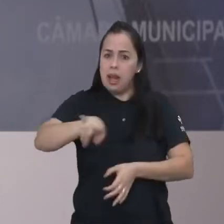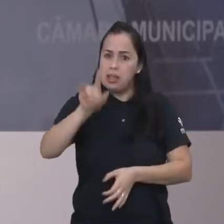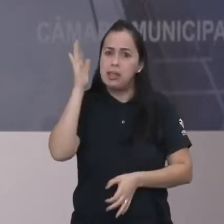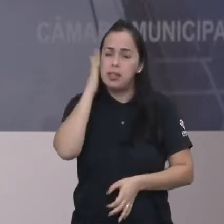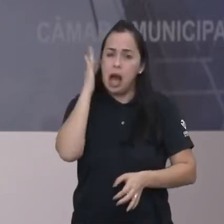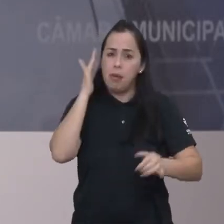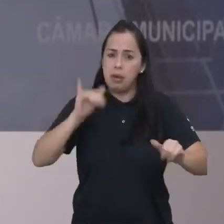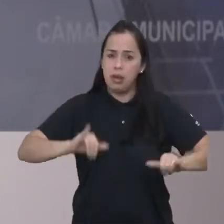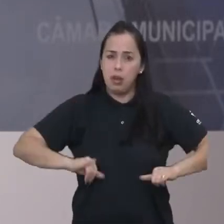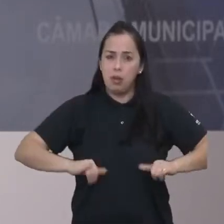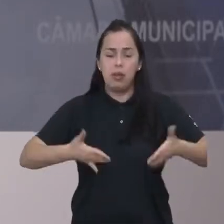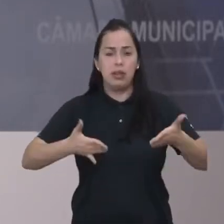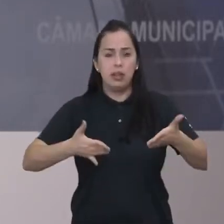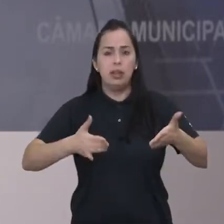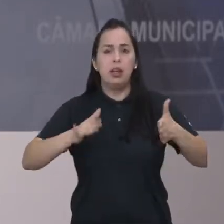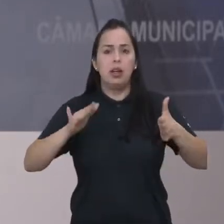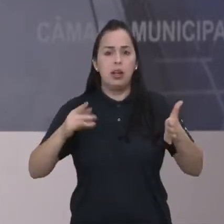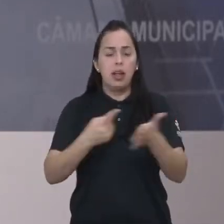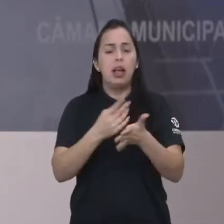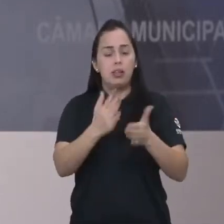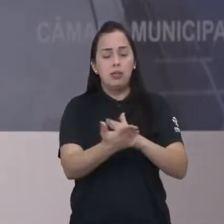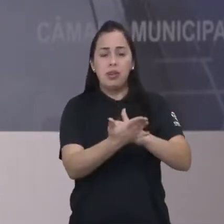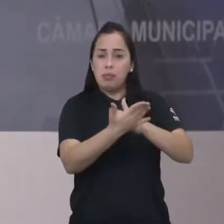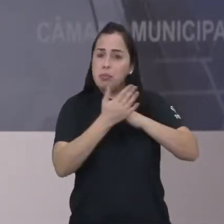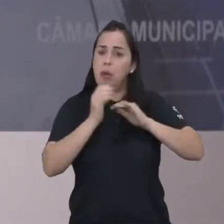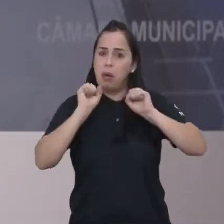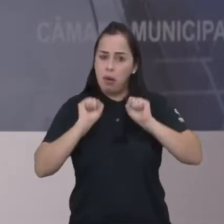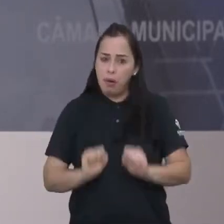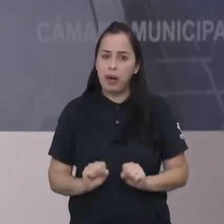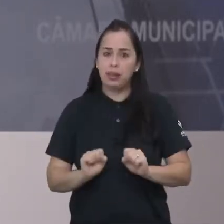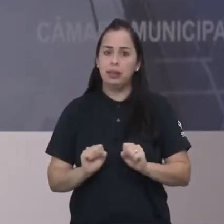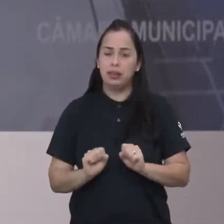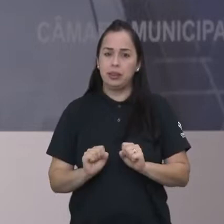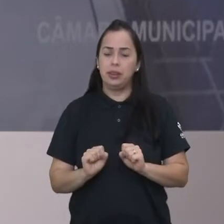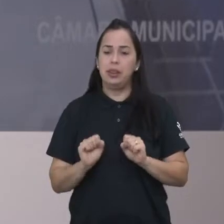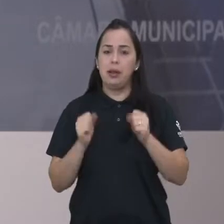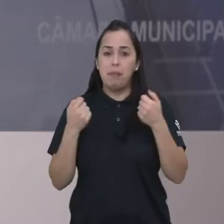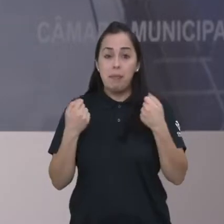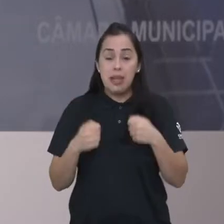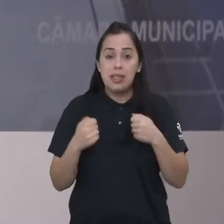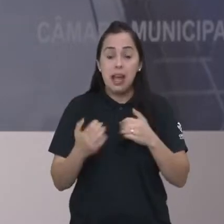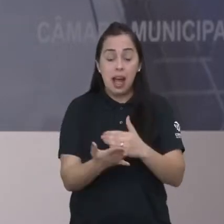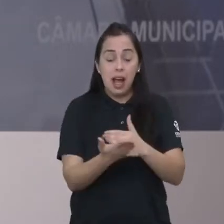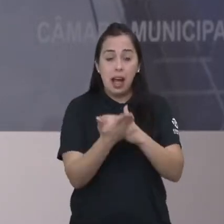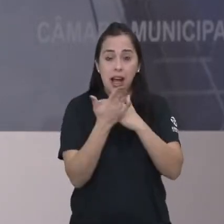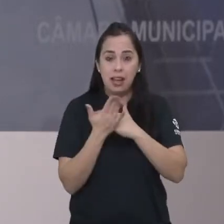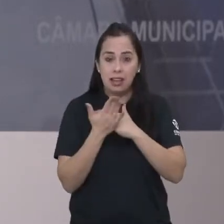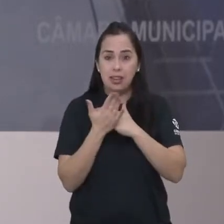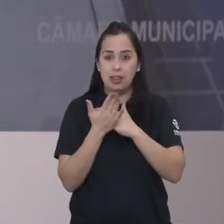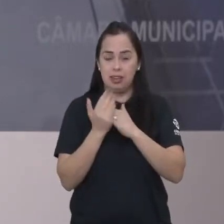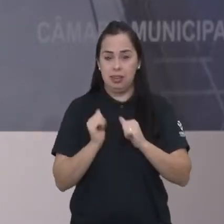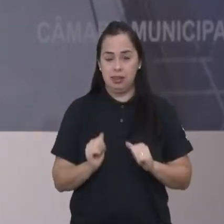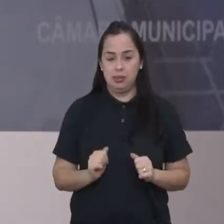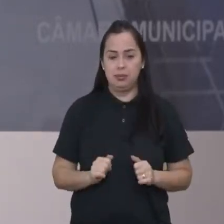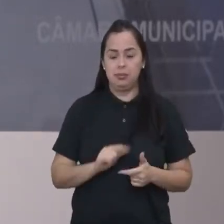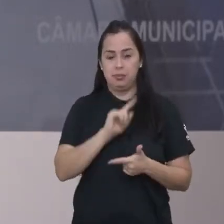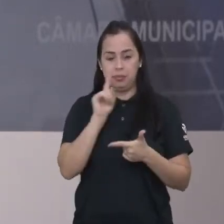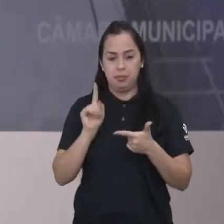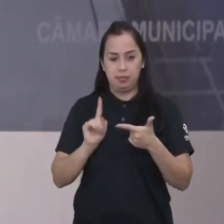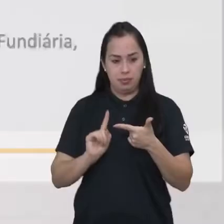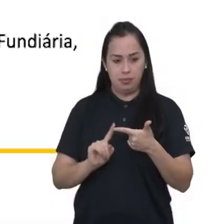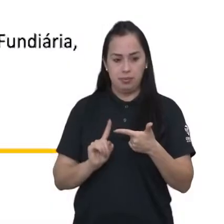esses problemas que elas passam. E eu acho que elas podem ajudar muito. Elas têm que fazer parte da solução e não do problema.